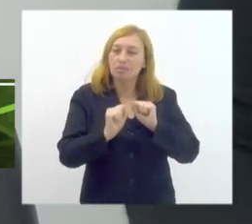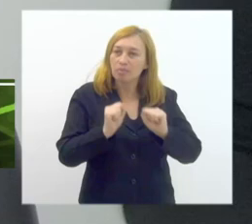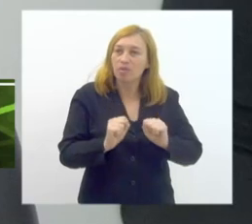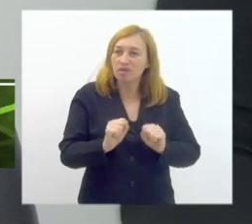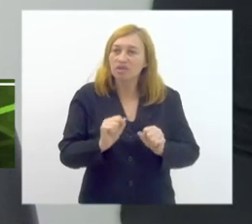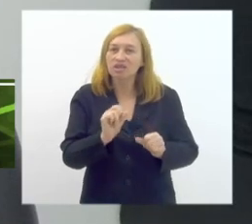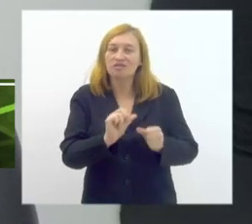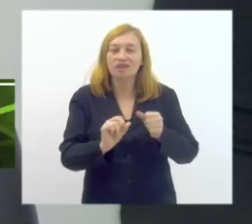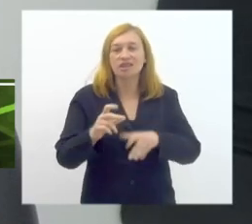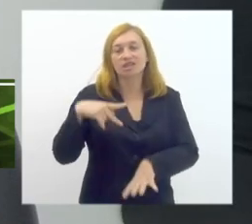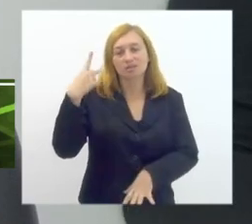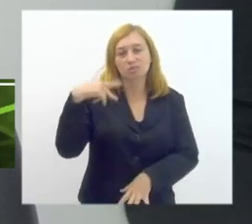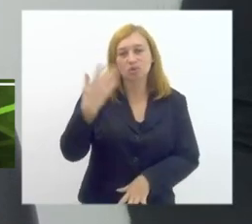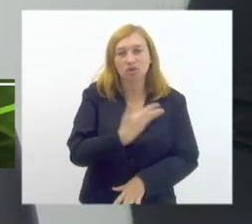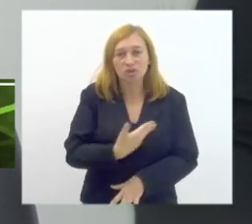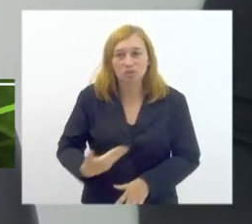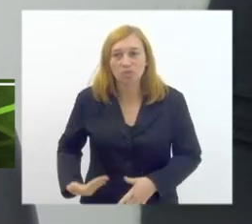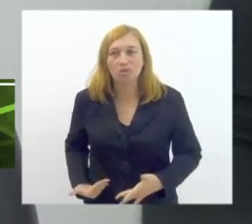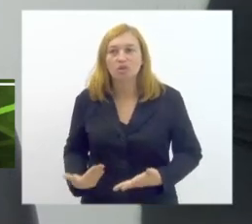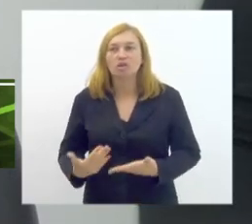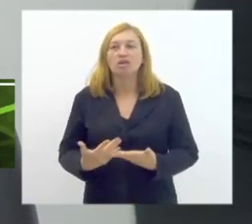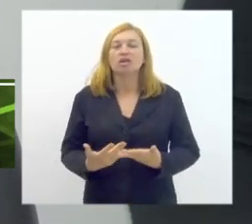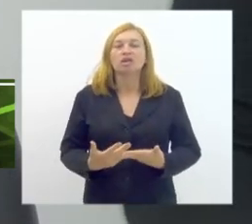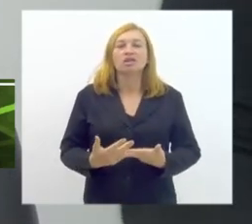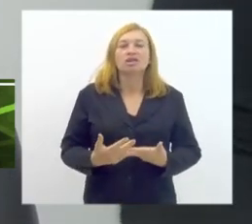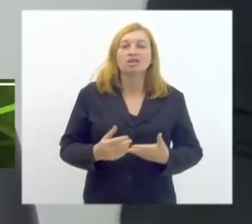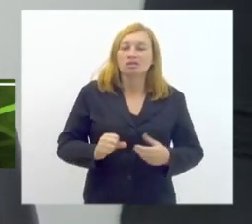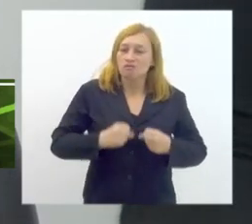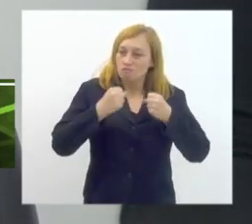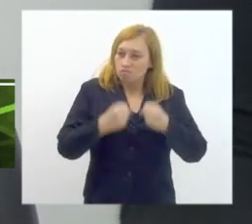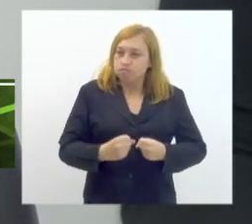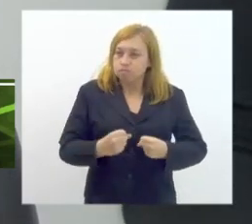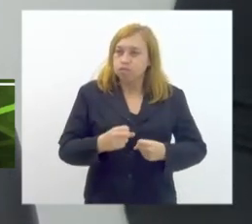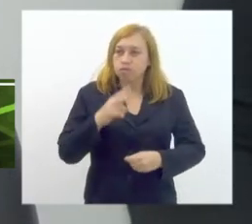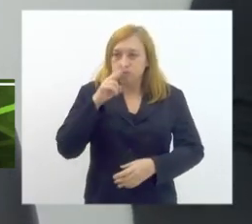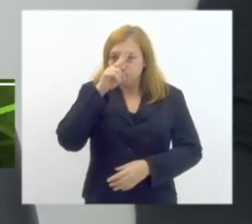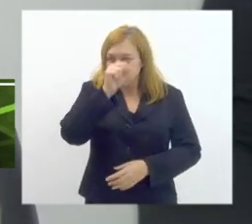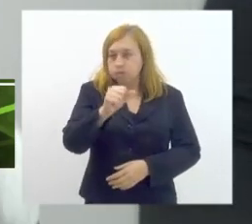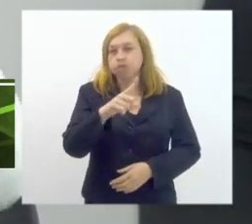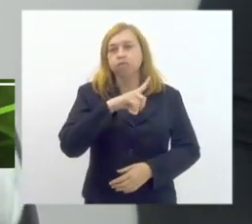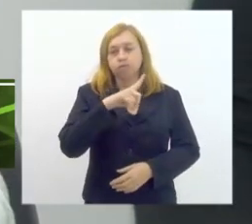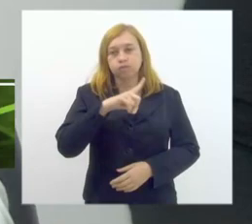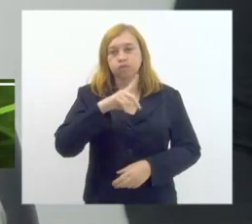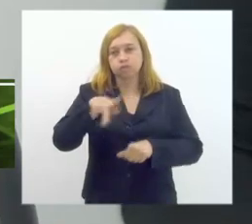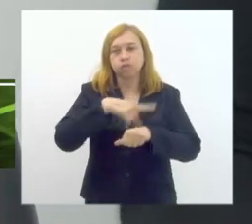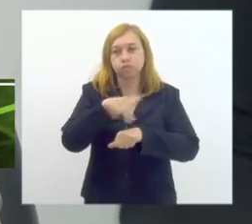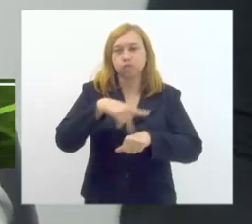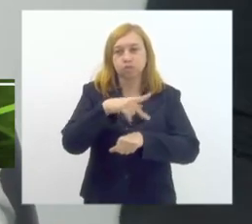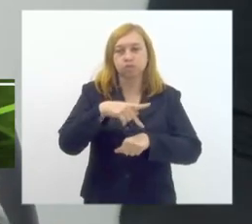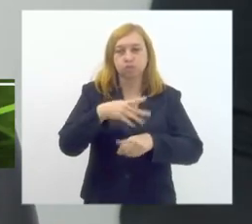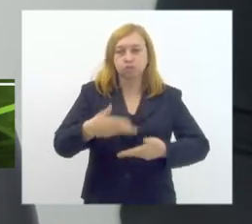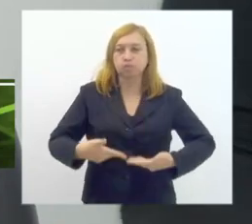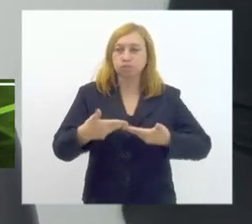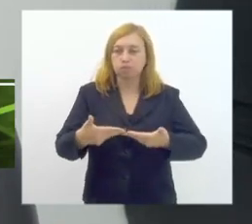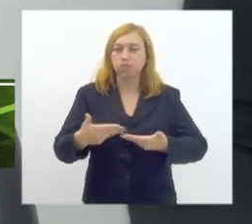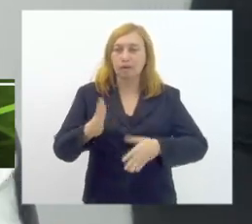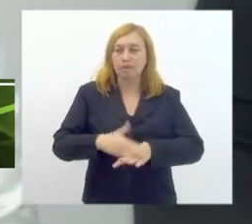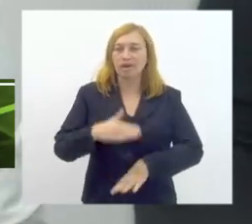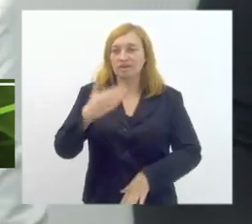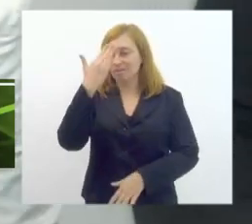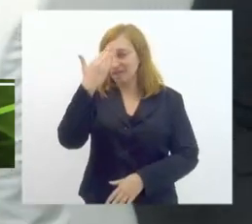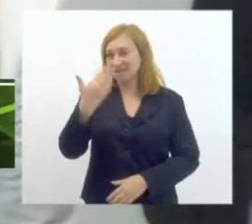fazer dessa política pública tão potente que o país tem algo ainda de maior entrega.